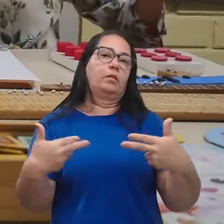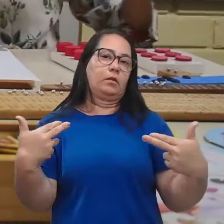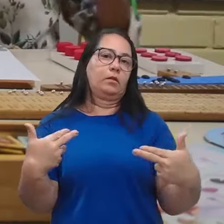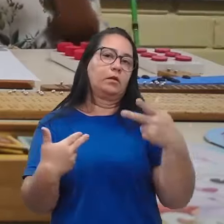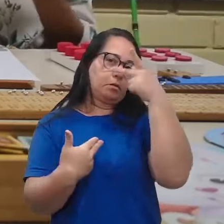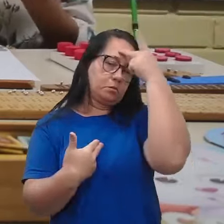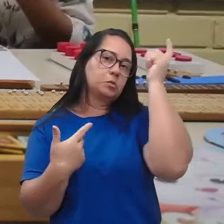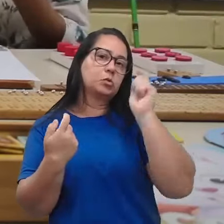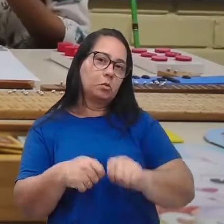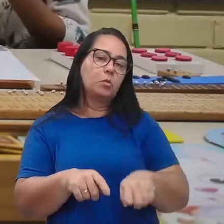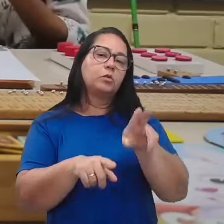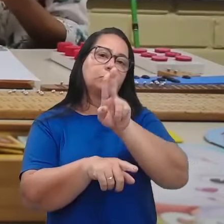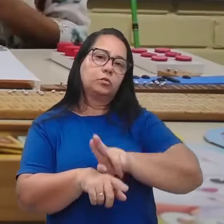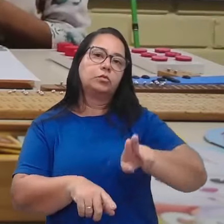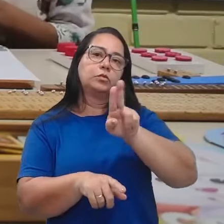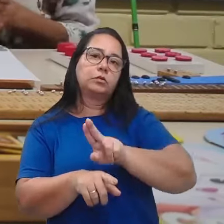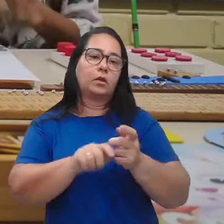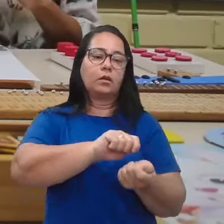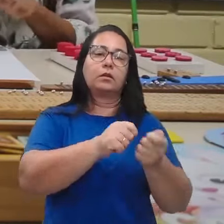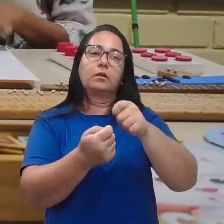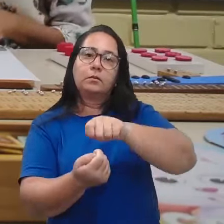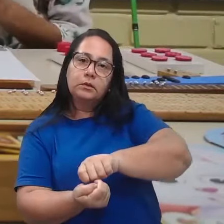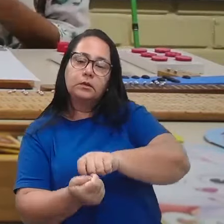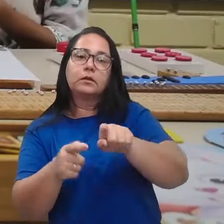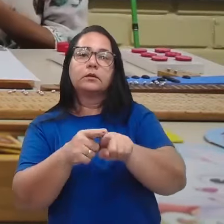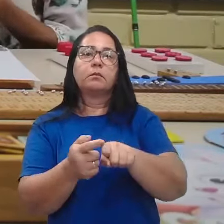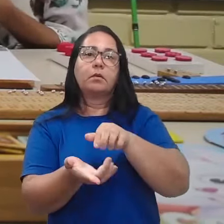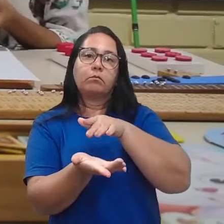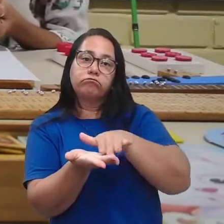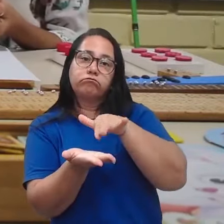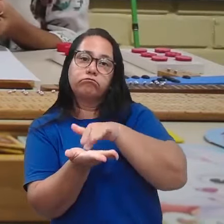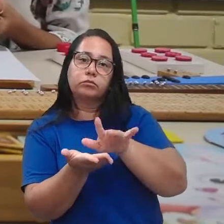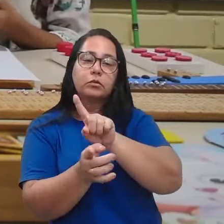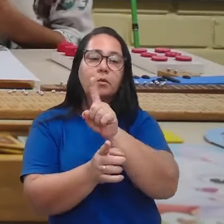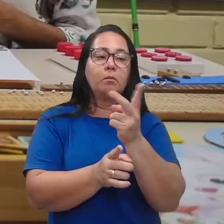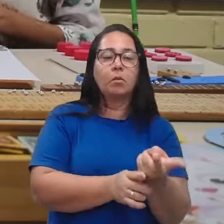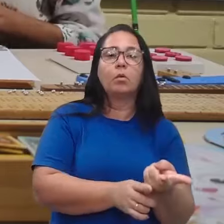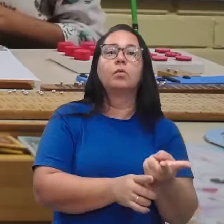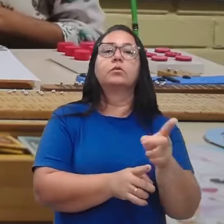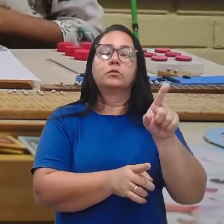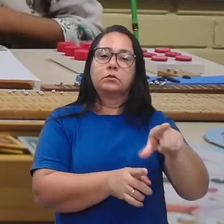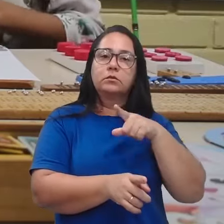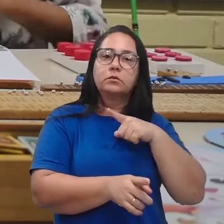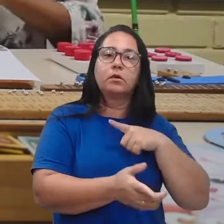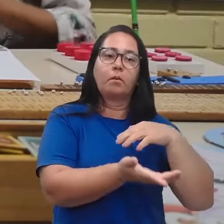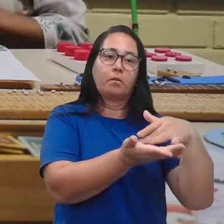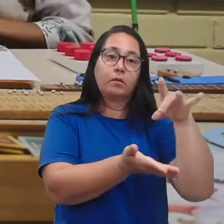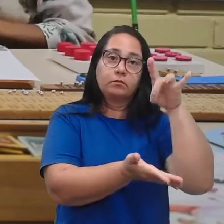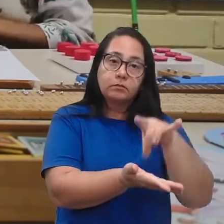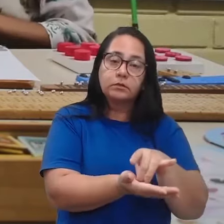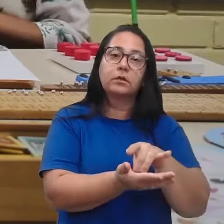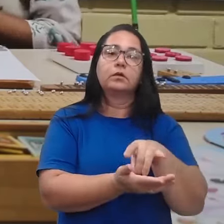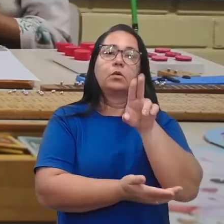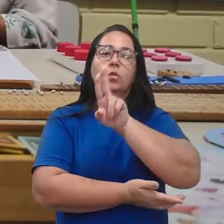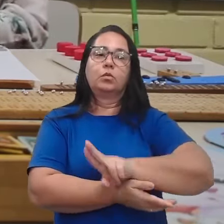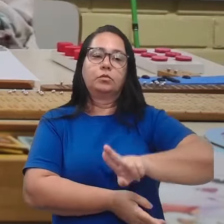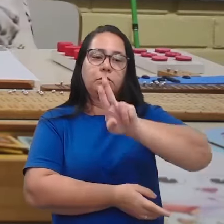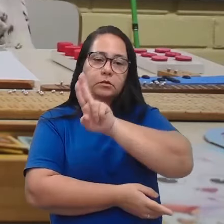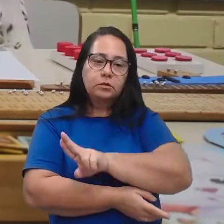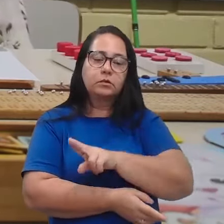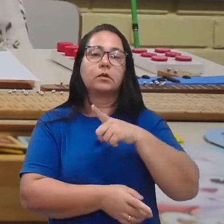faça a transição para adaptar o seu tato até chegar ao braile realmente. Aqui, nós utilizamos essa